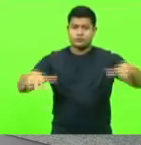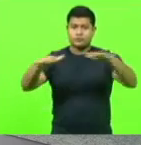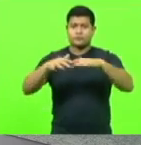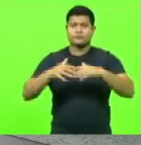todos